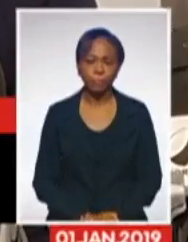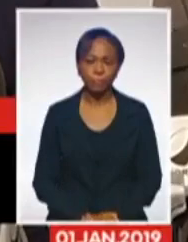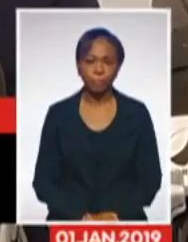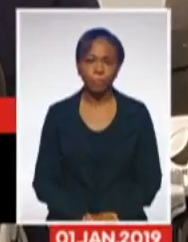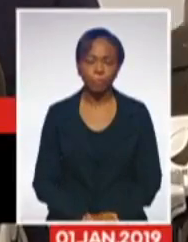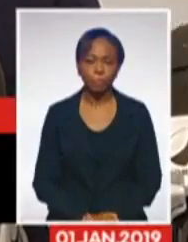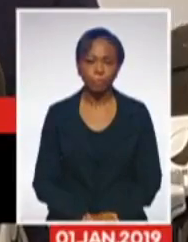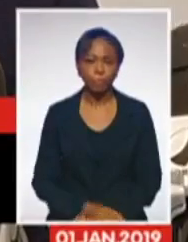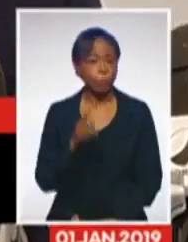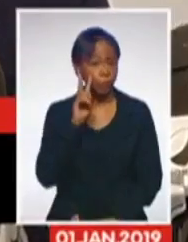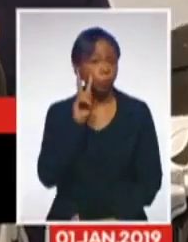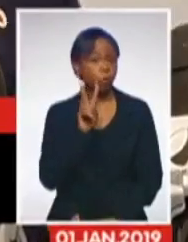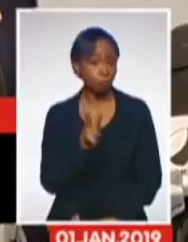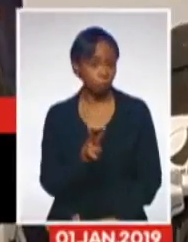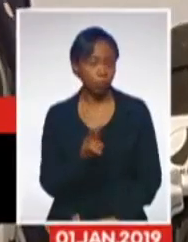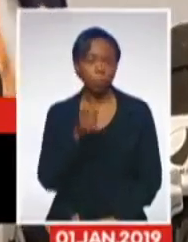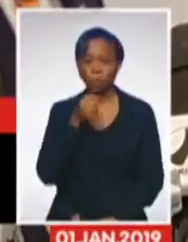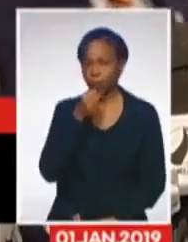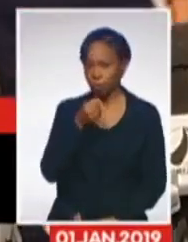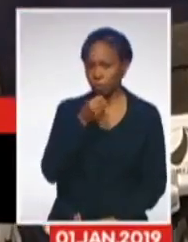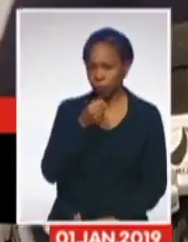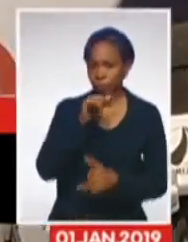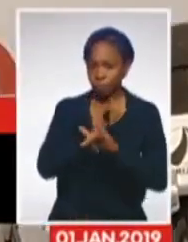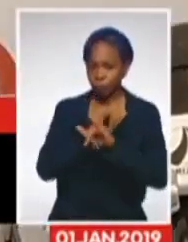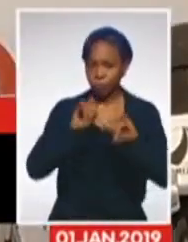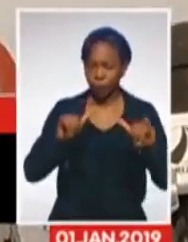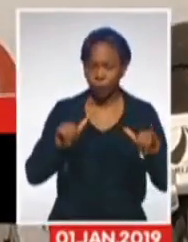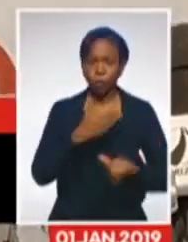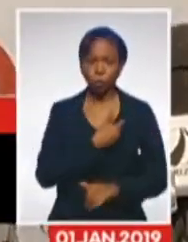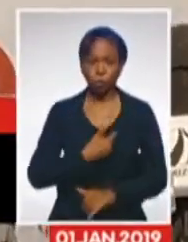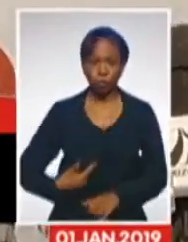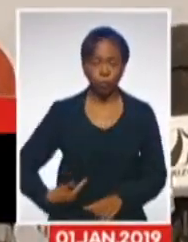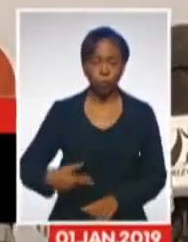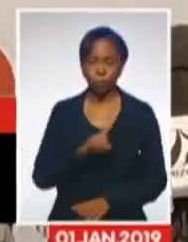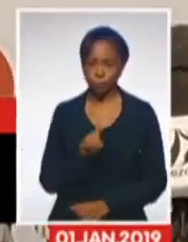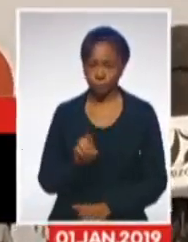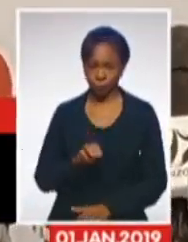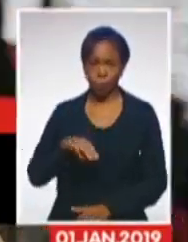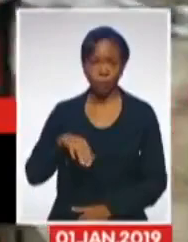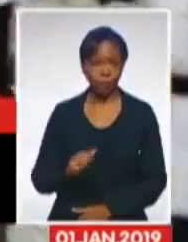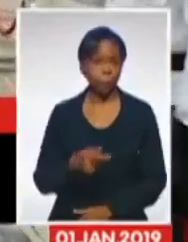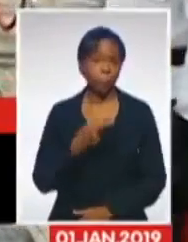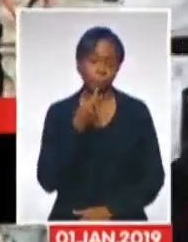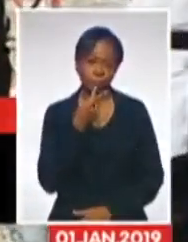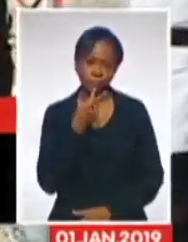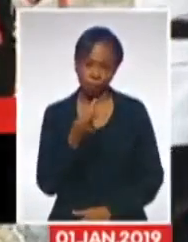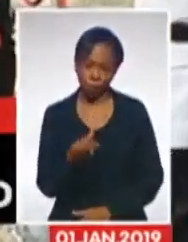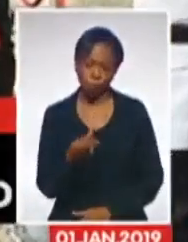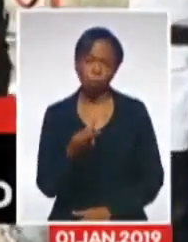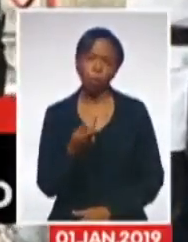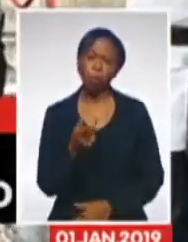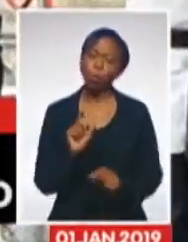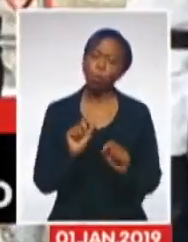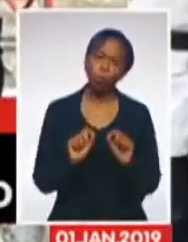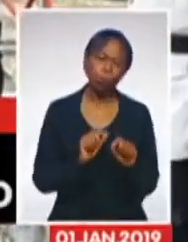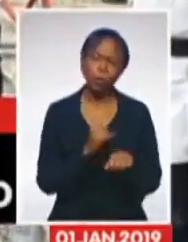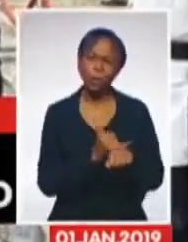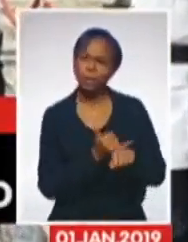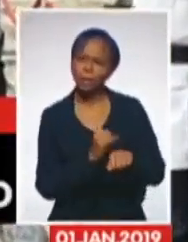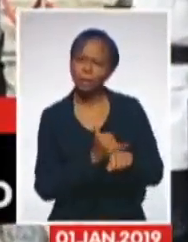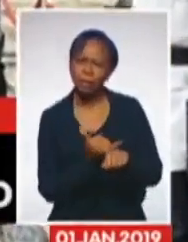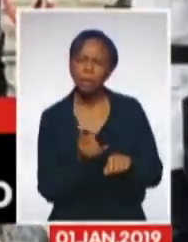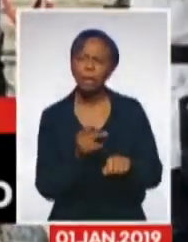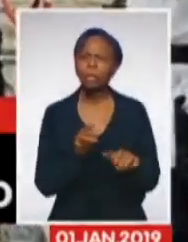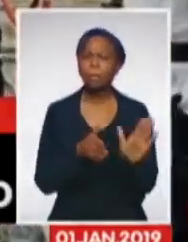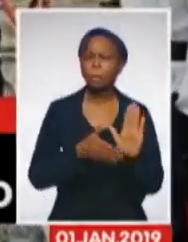Bom, a gente viu agora o pronunciamento do governador eleito Romeu Zema, falou aí as medidas que ele pretende tomar, né, Marco?